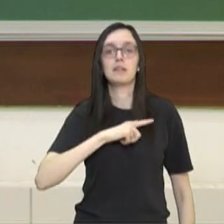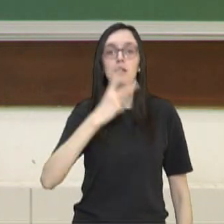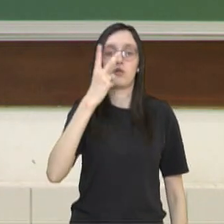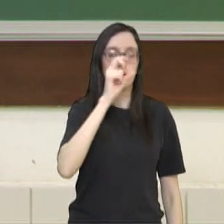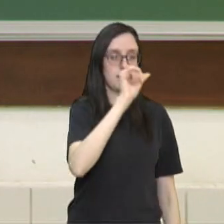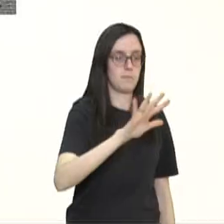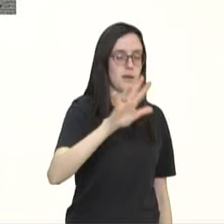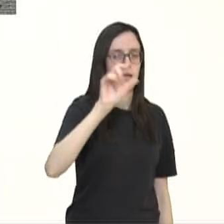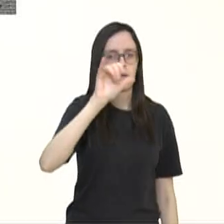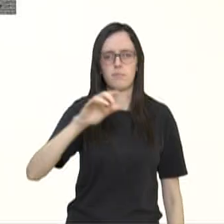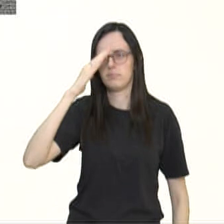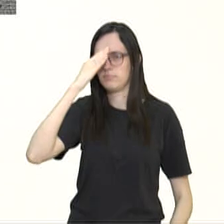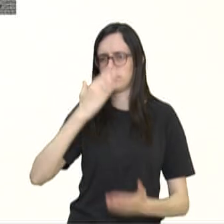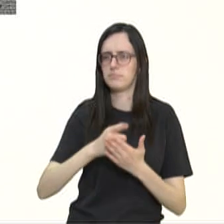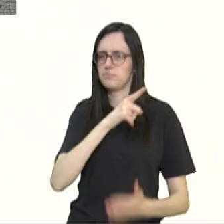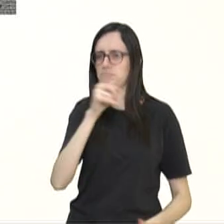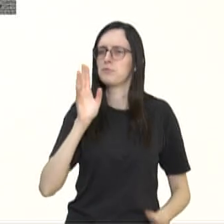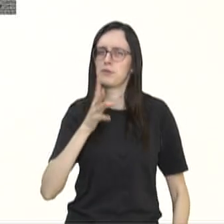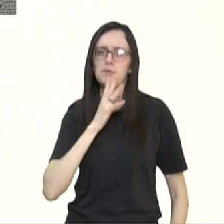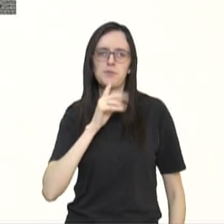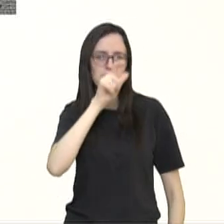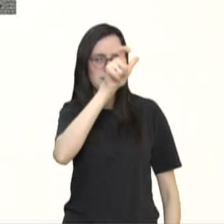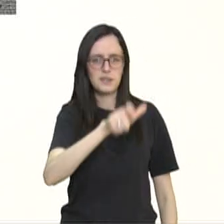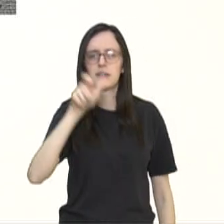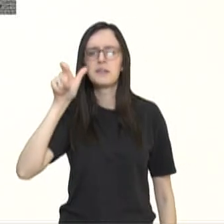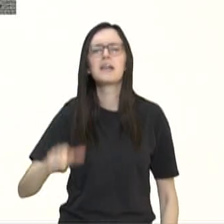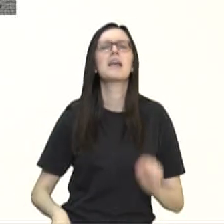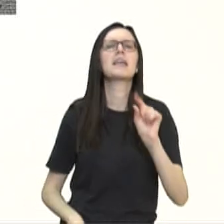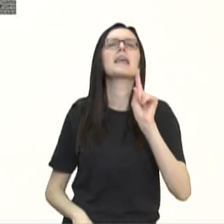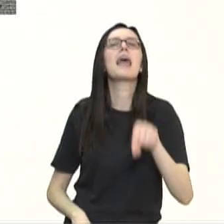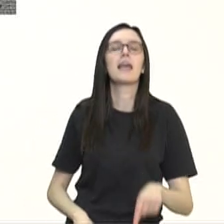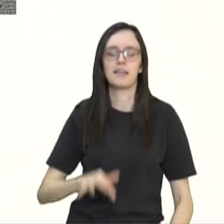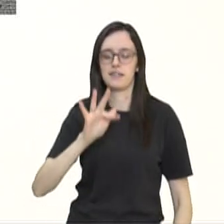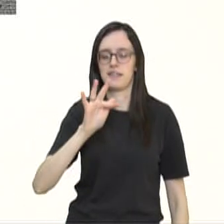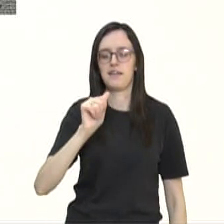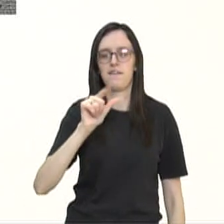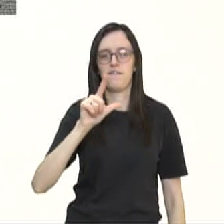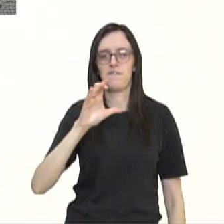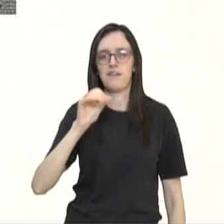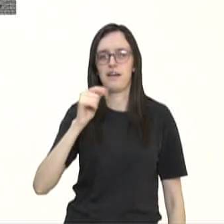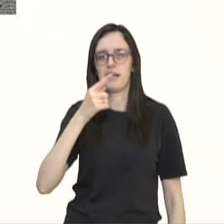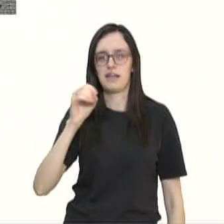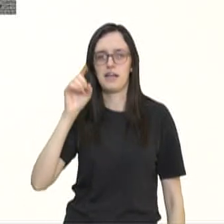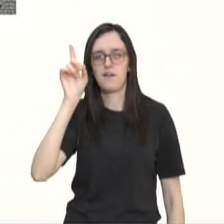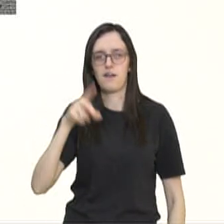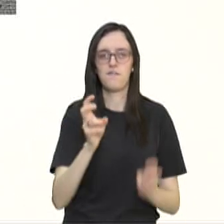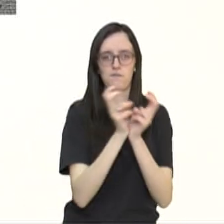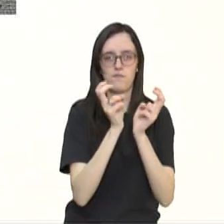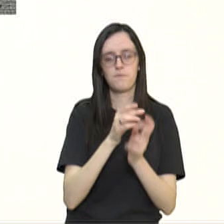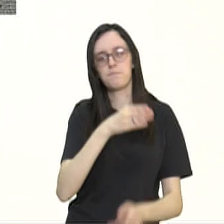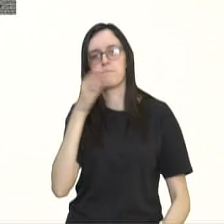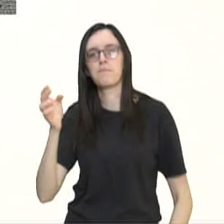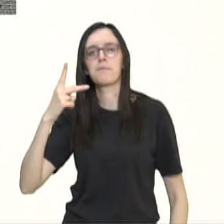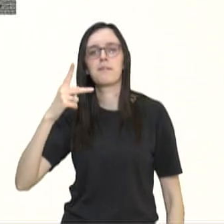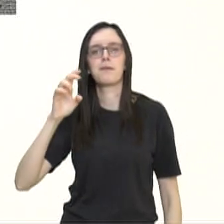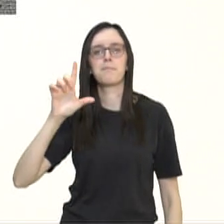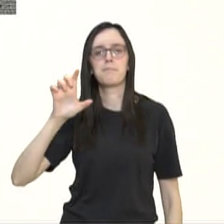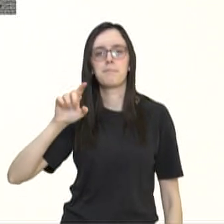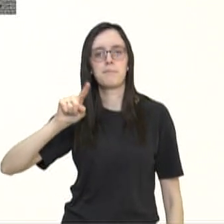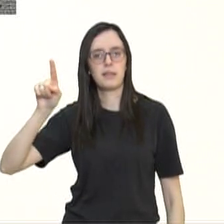conhecimento teórico e prático, mas também a questão cultural, né? Que é conhecimentos gerais, digamos assim, que vocês podem